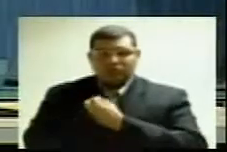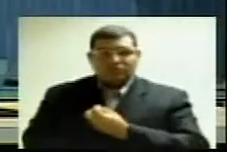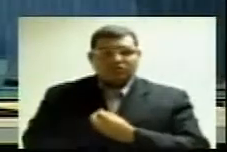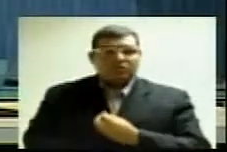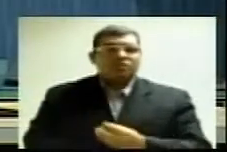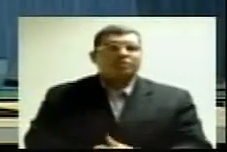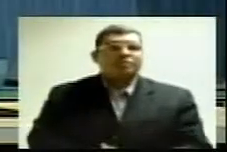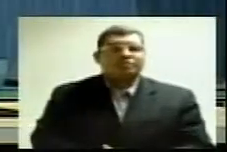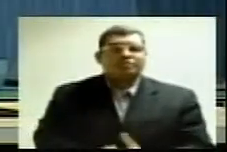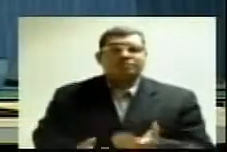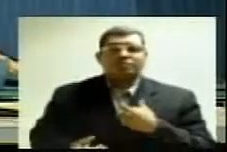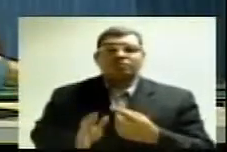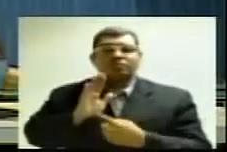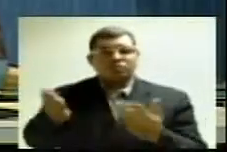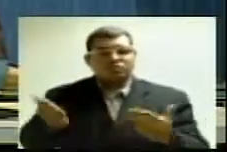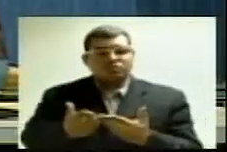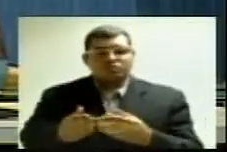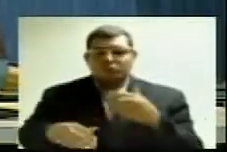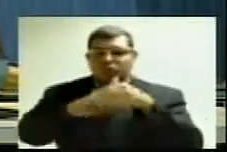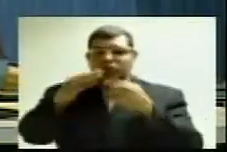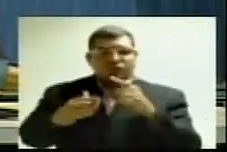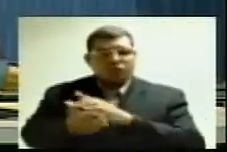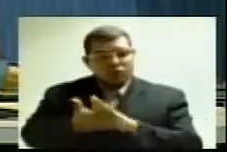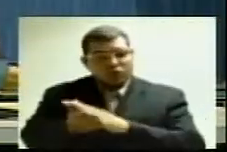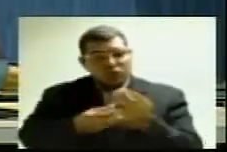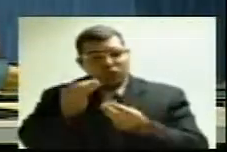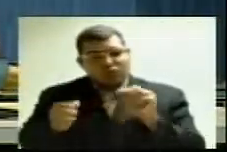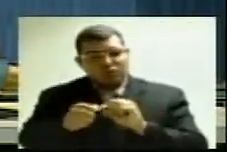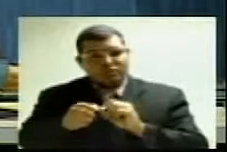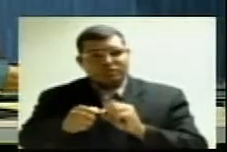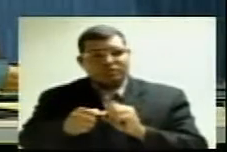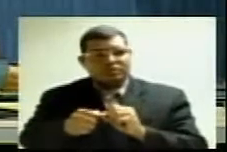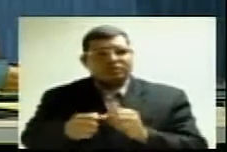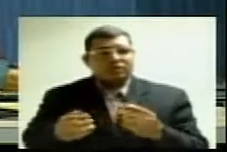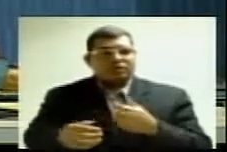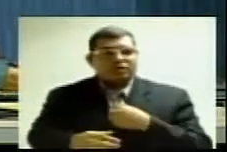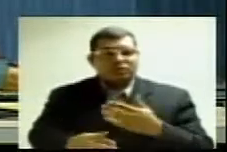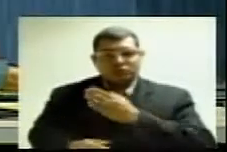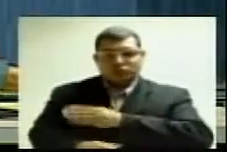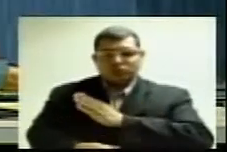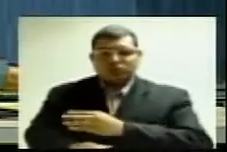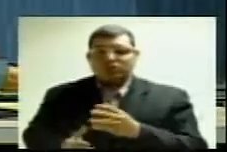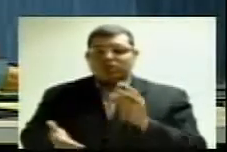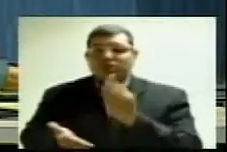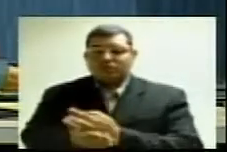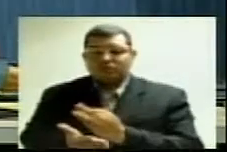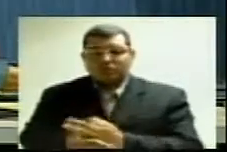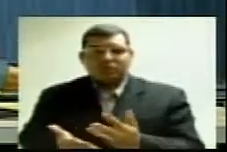é algo que não retorna, que o tempo não tem condições de corrigir ou de curar uma